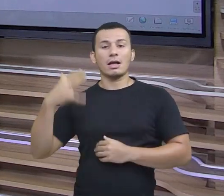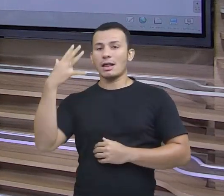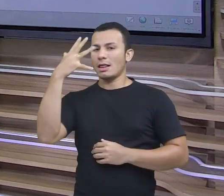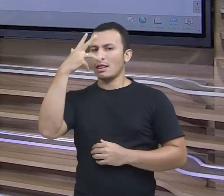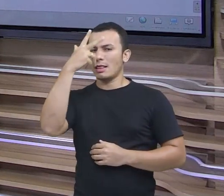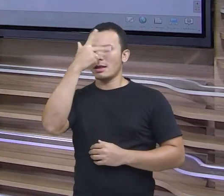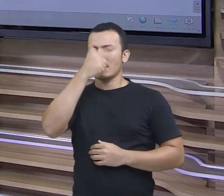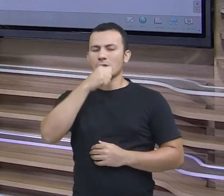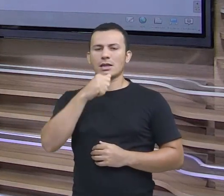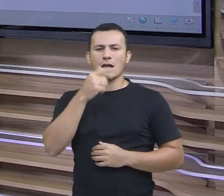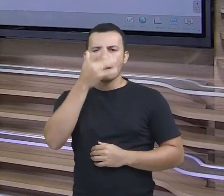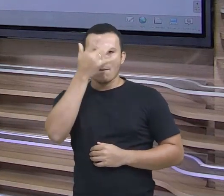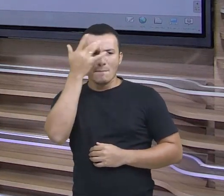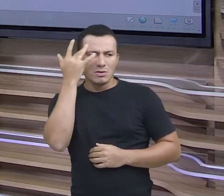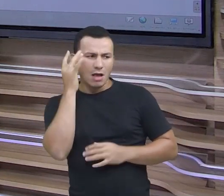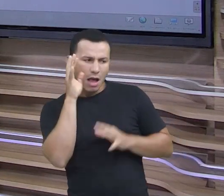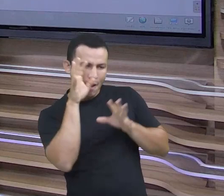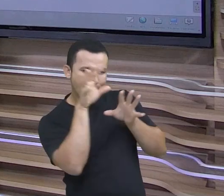por quem?